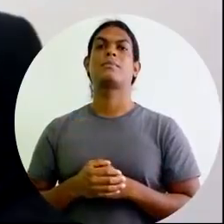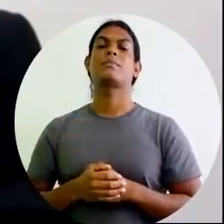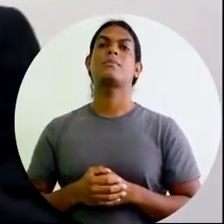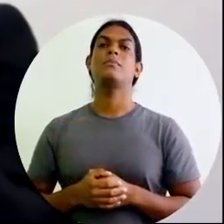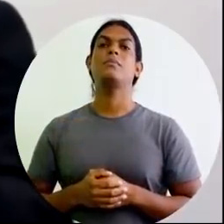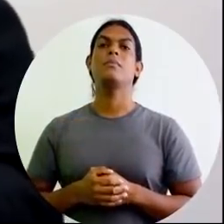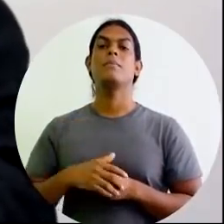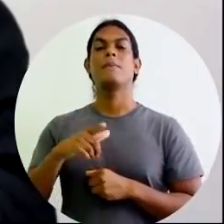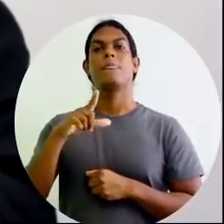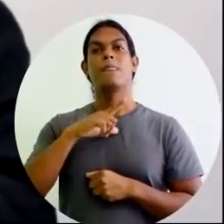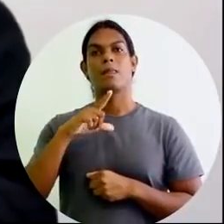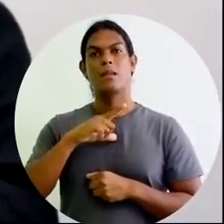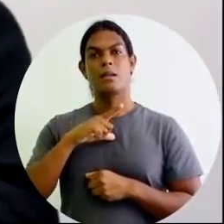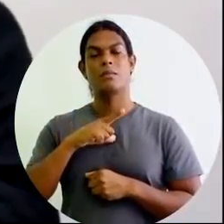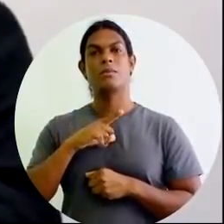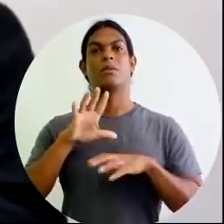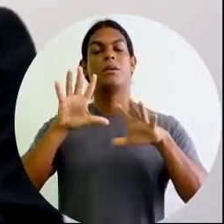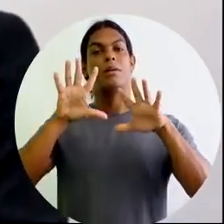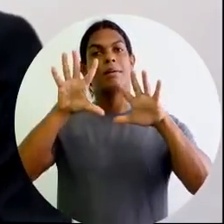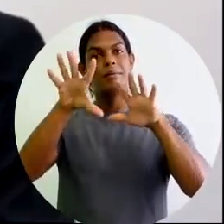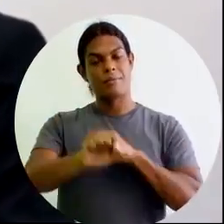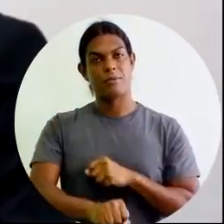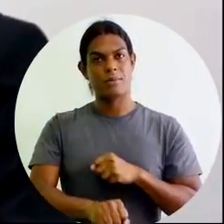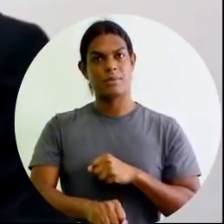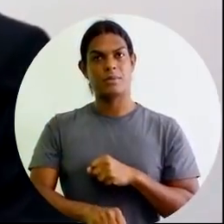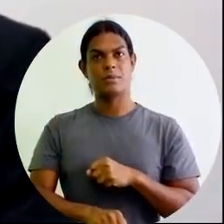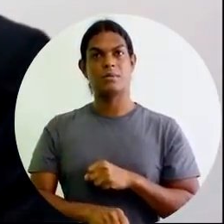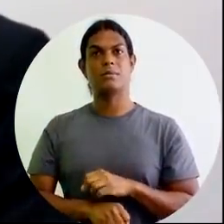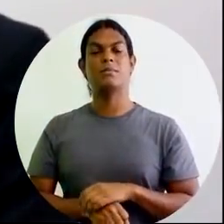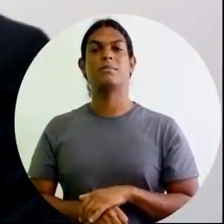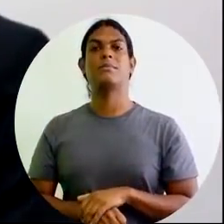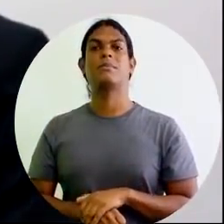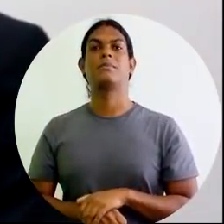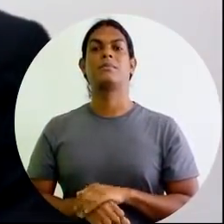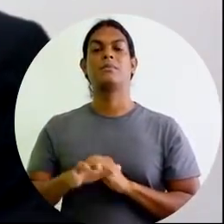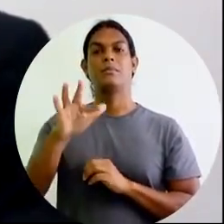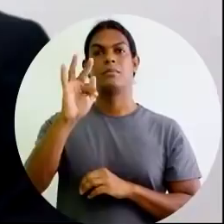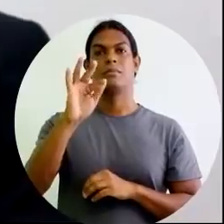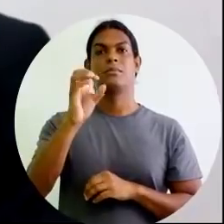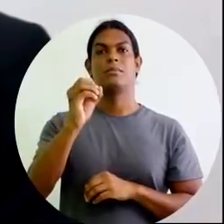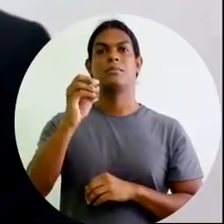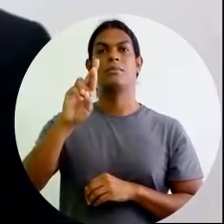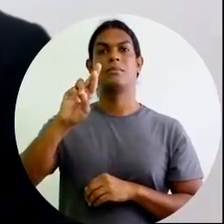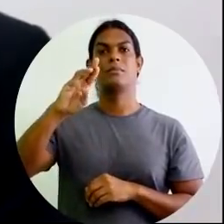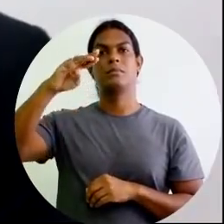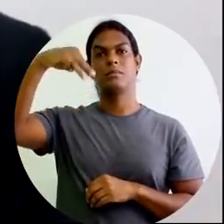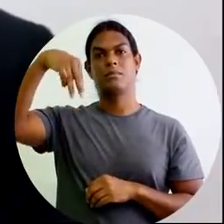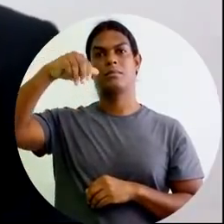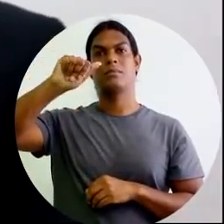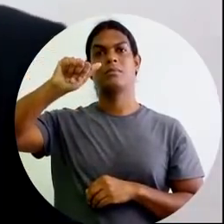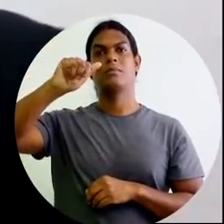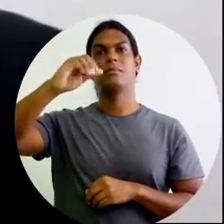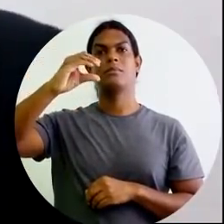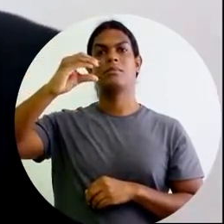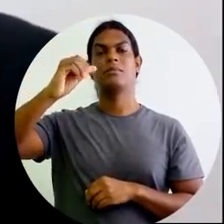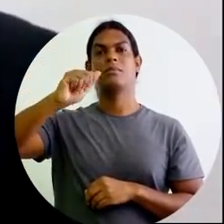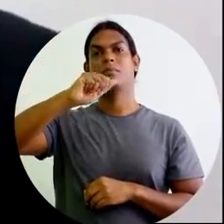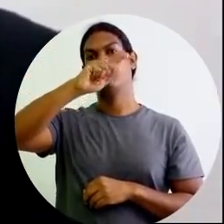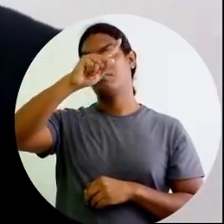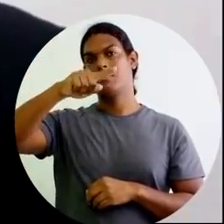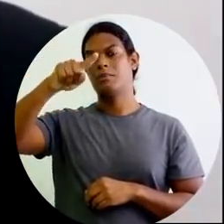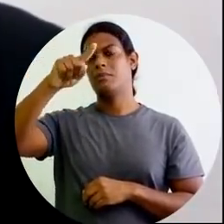temos primeiramente a formação, que é o estágio inicial da formação e construção de um grupo. O grupo